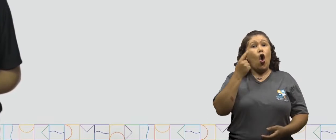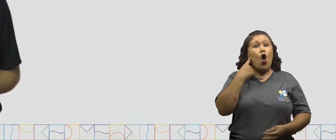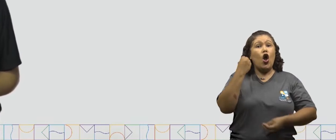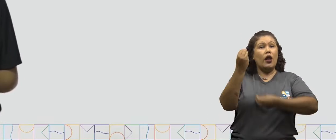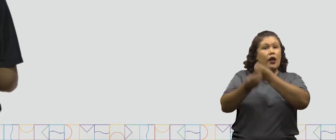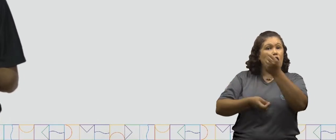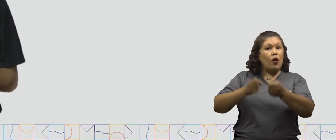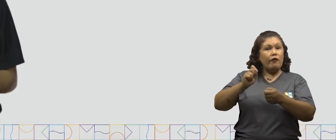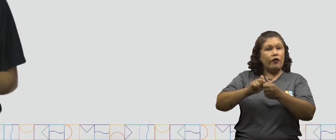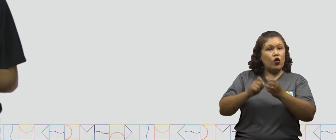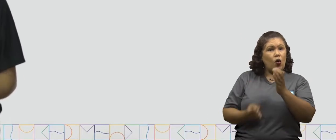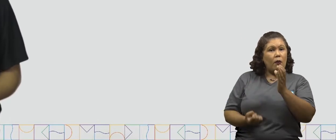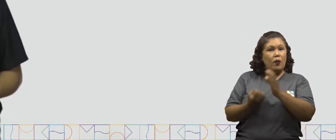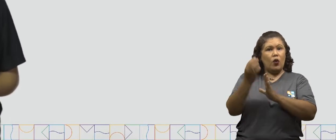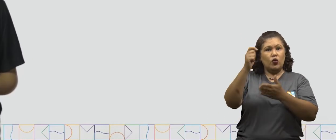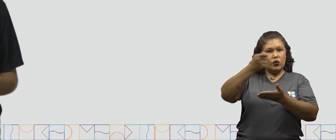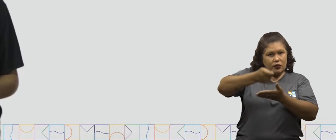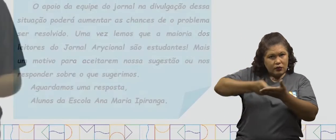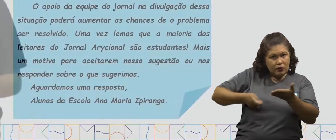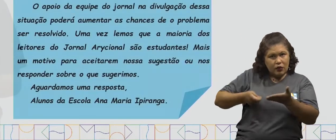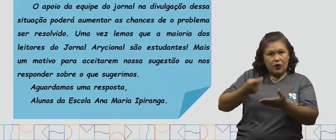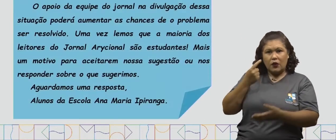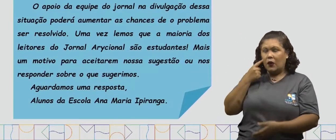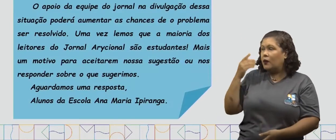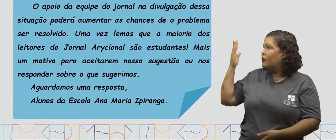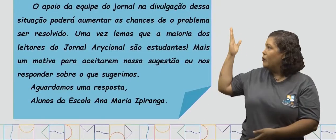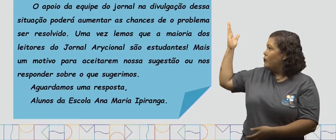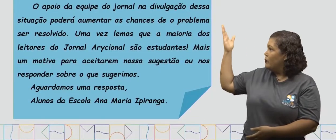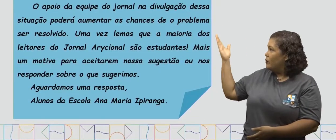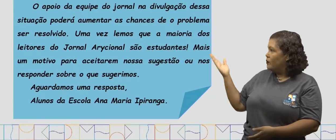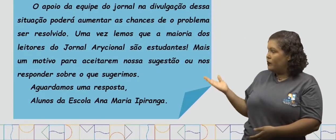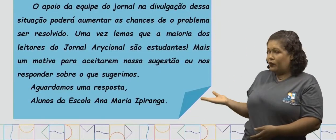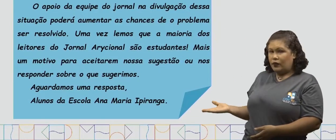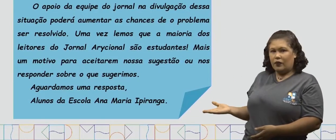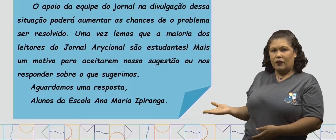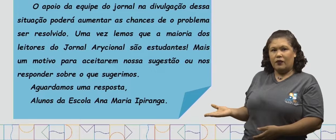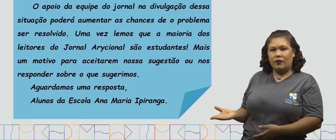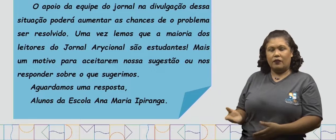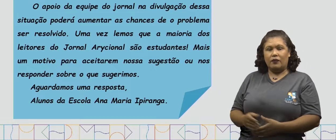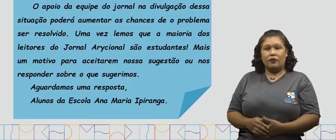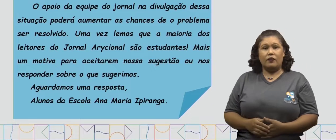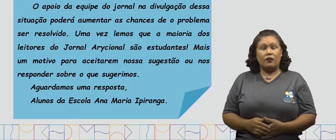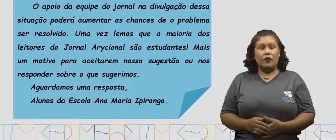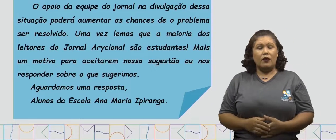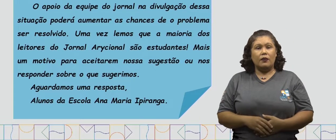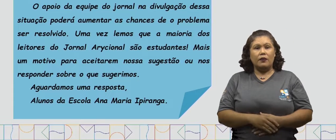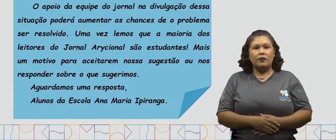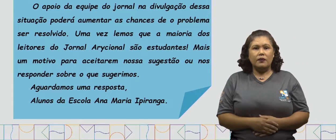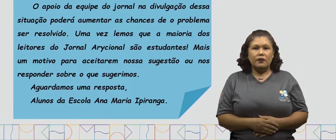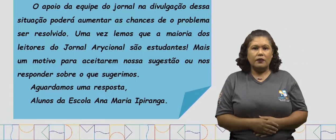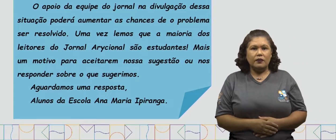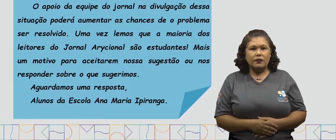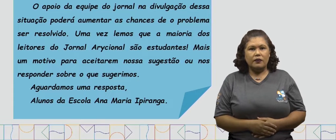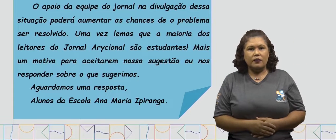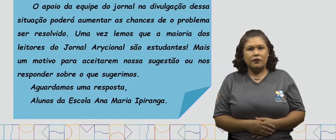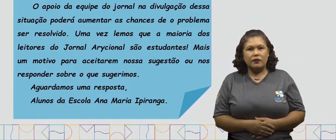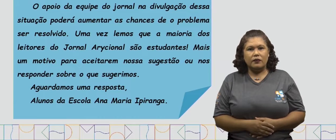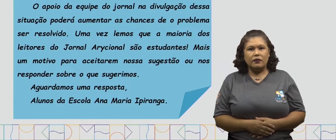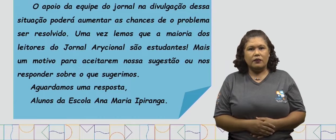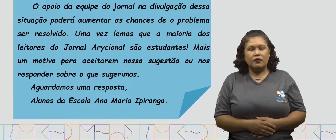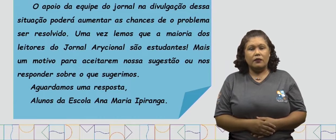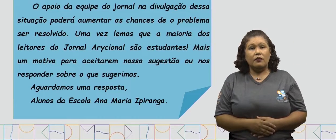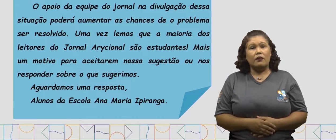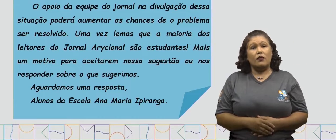de reclamação que produzimos juntos. De alunos da escola Ana Maria Ipiranga para